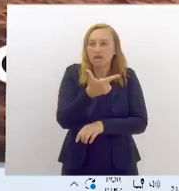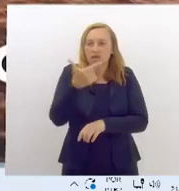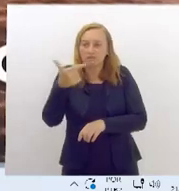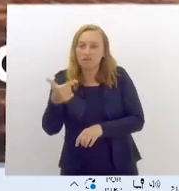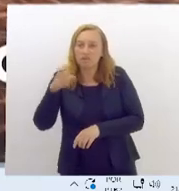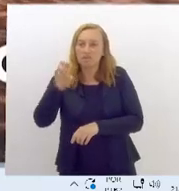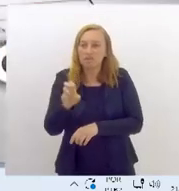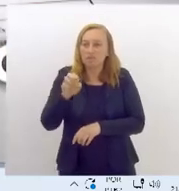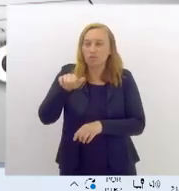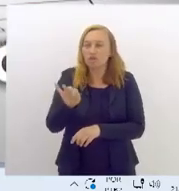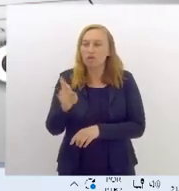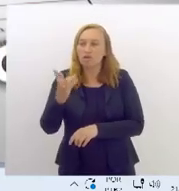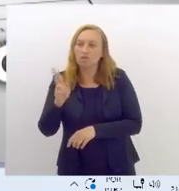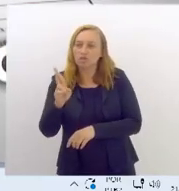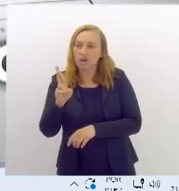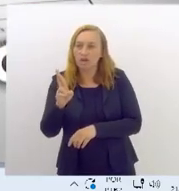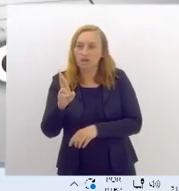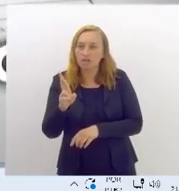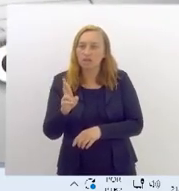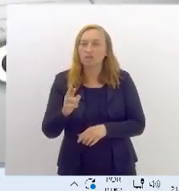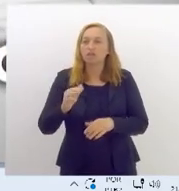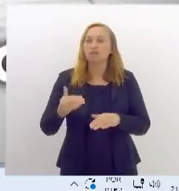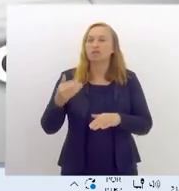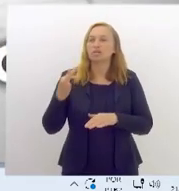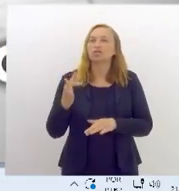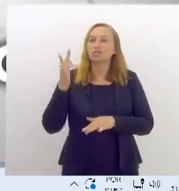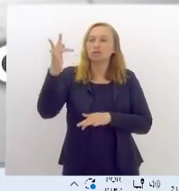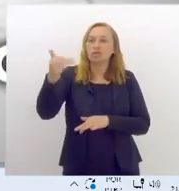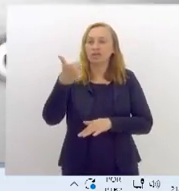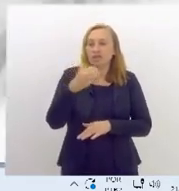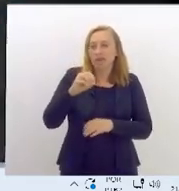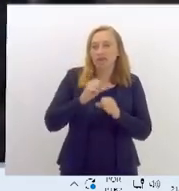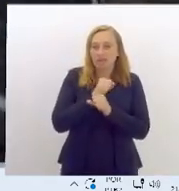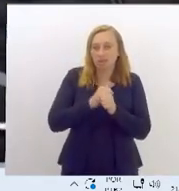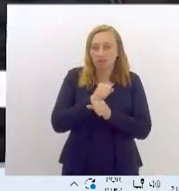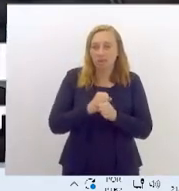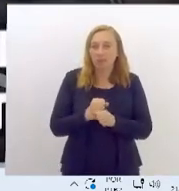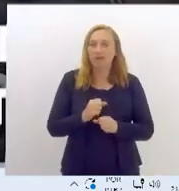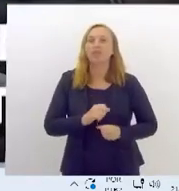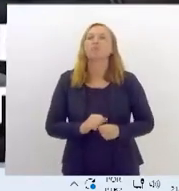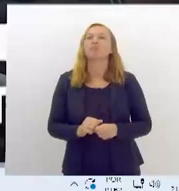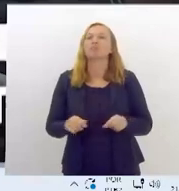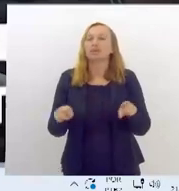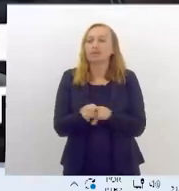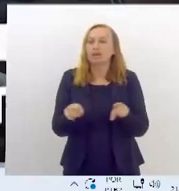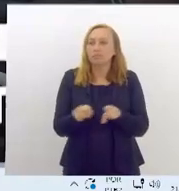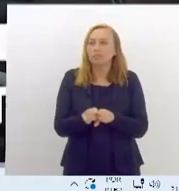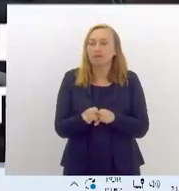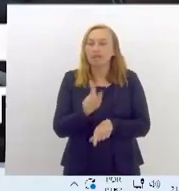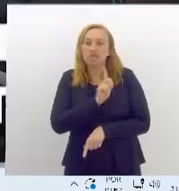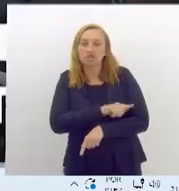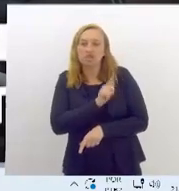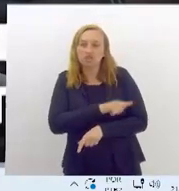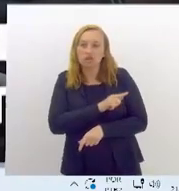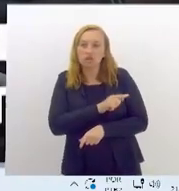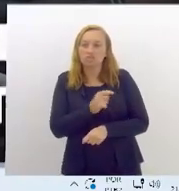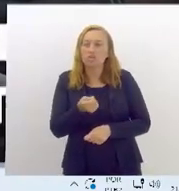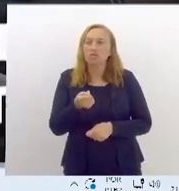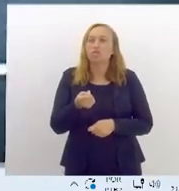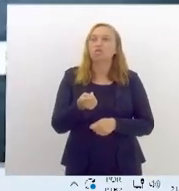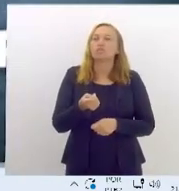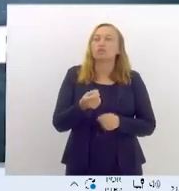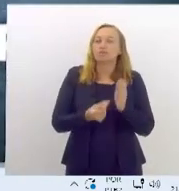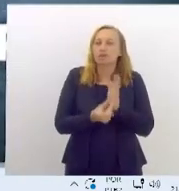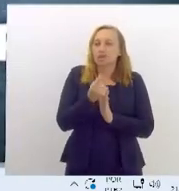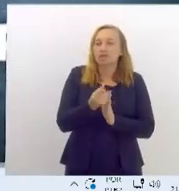25 bilhões de reais nos próximos 10 anos descentralizou a gestão financeira da alerj